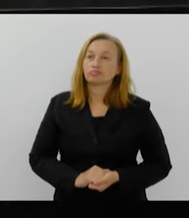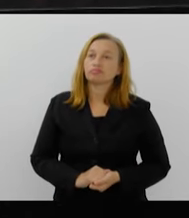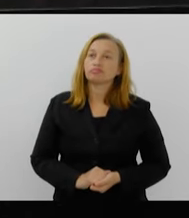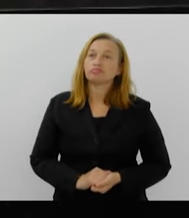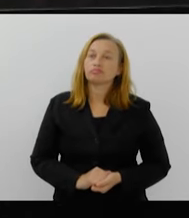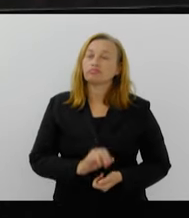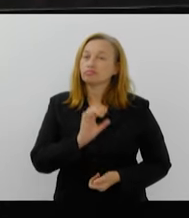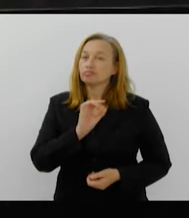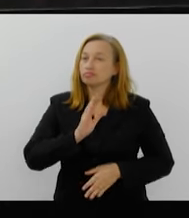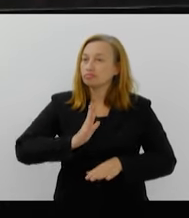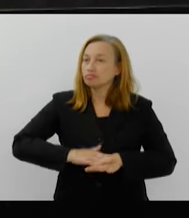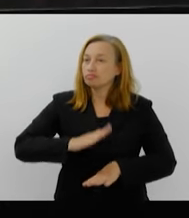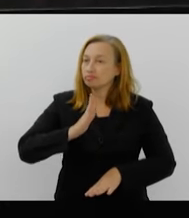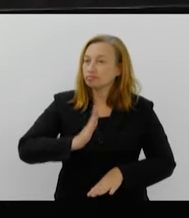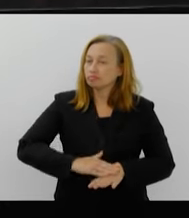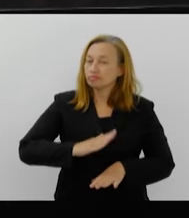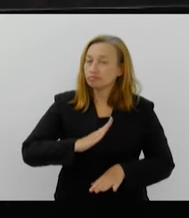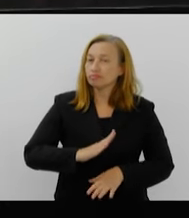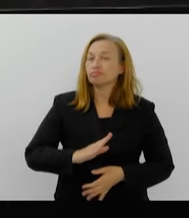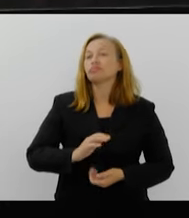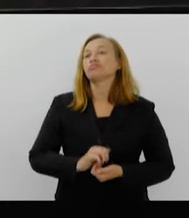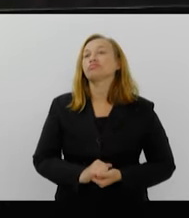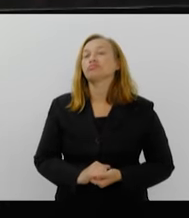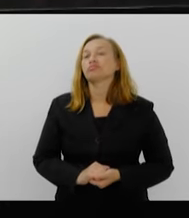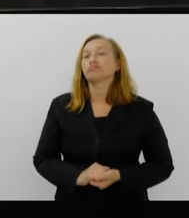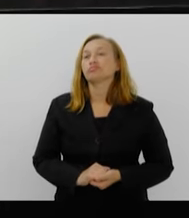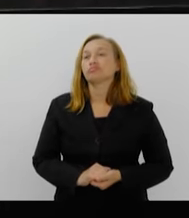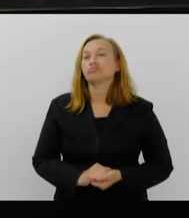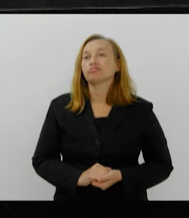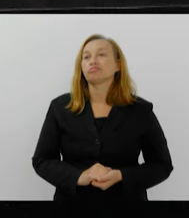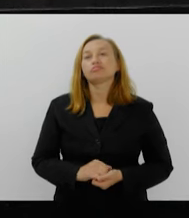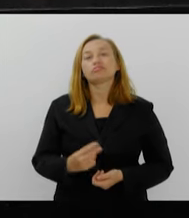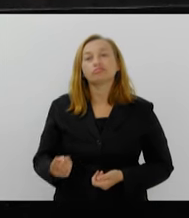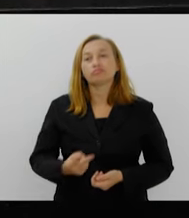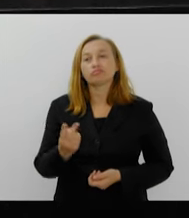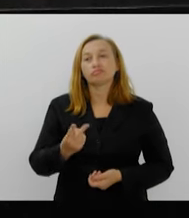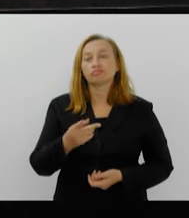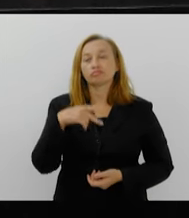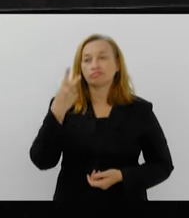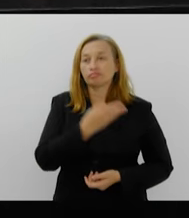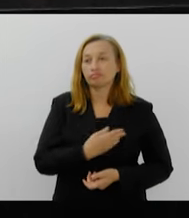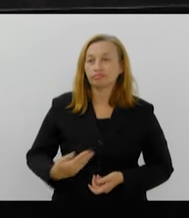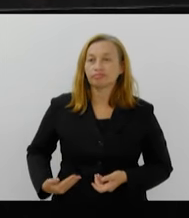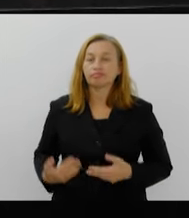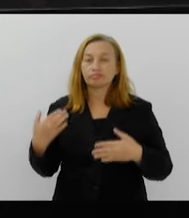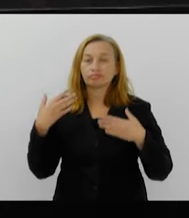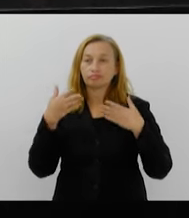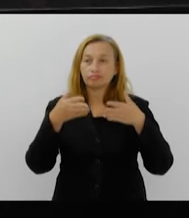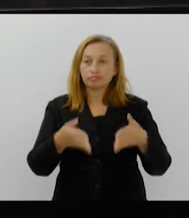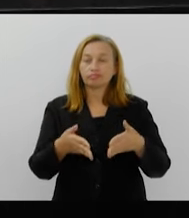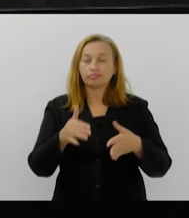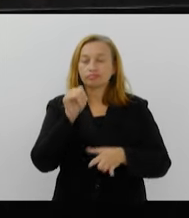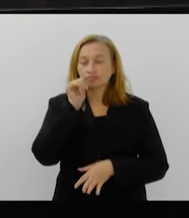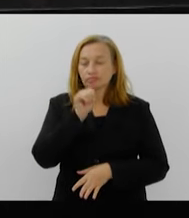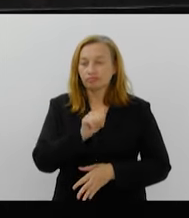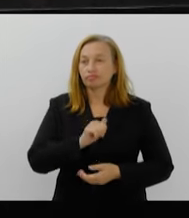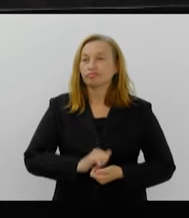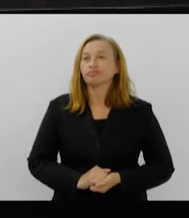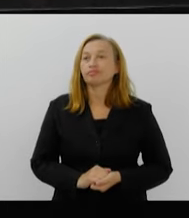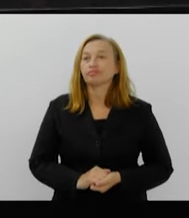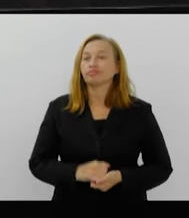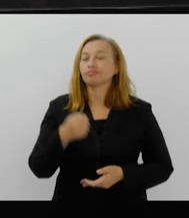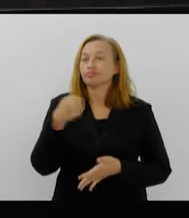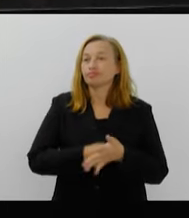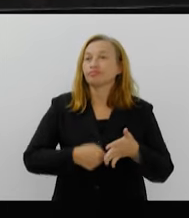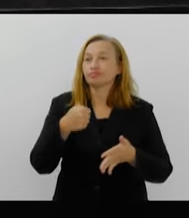cada vez mais em consideração as políticas públicas voltadas para as mulheres. A